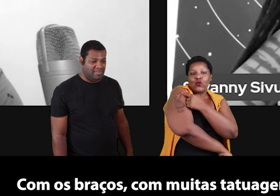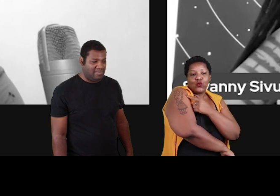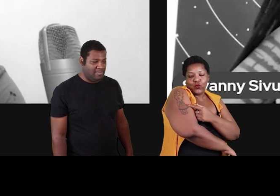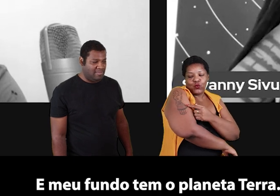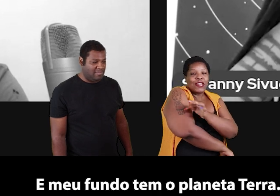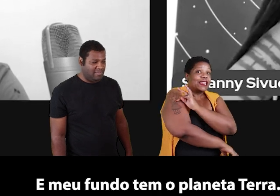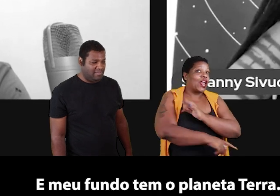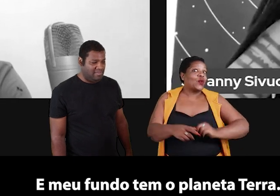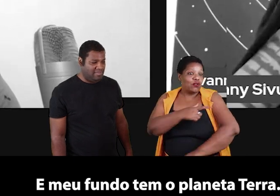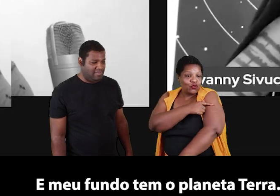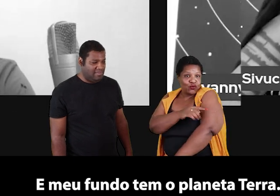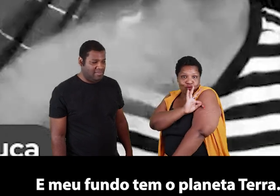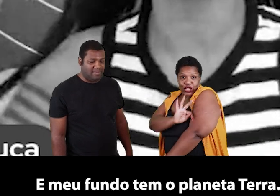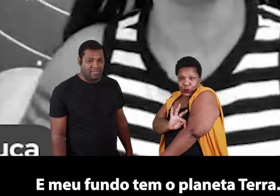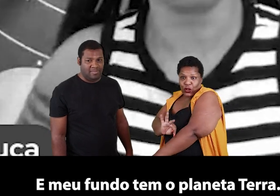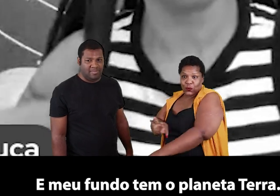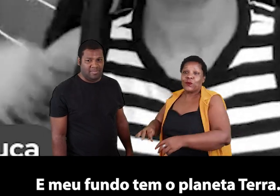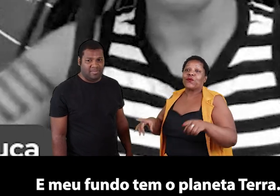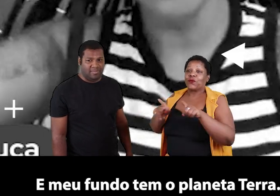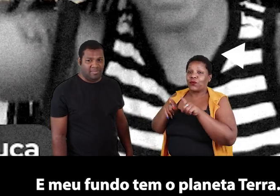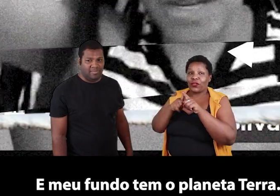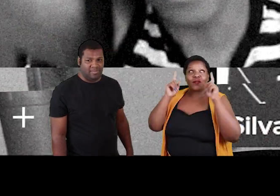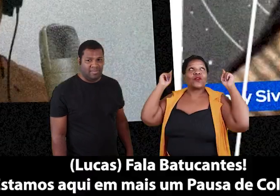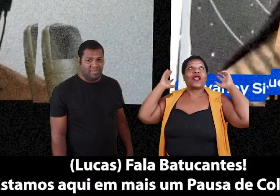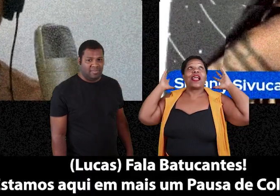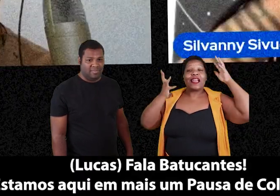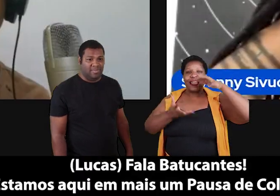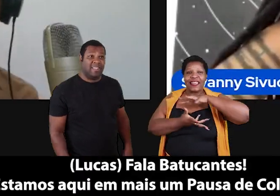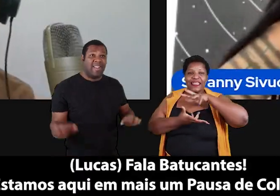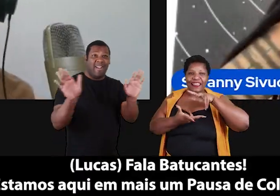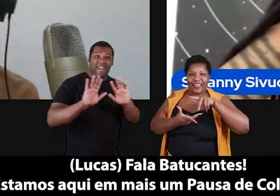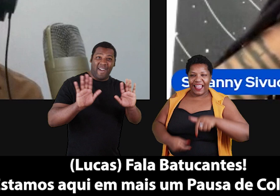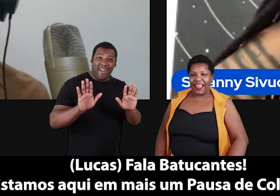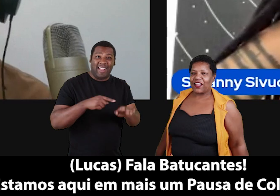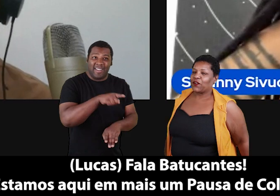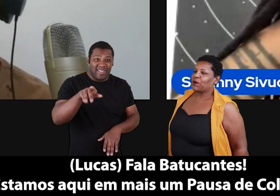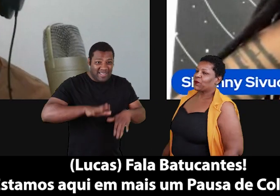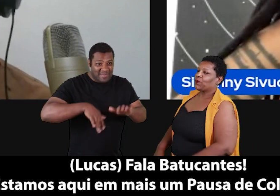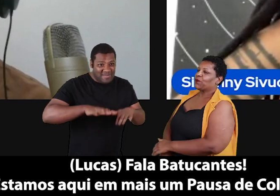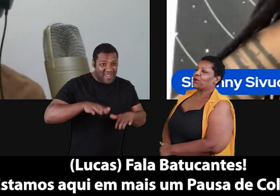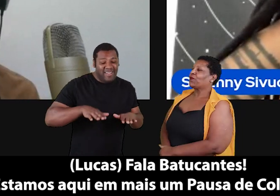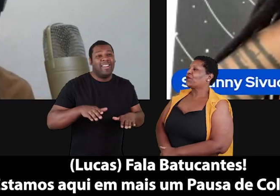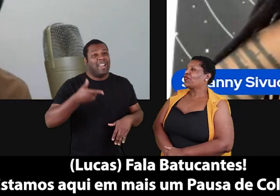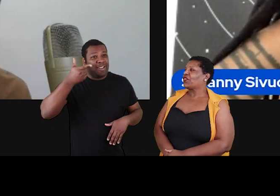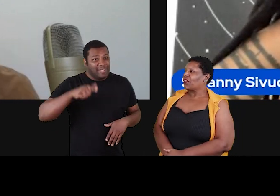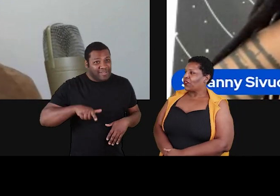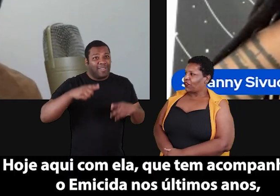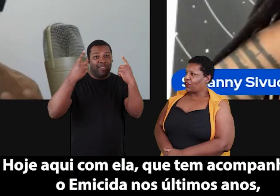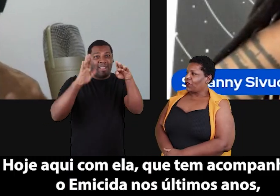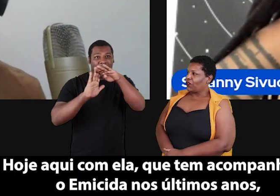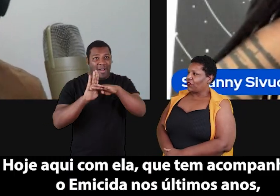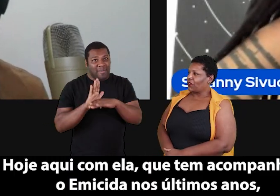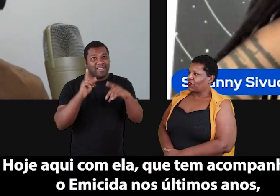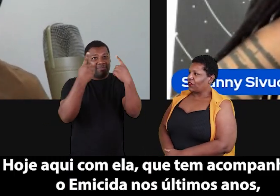tatuagens. E no meu fundo tem o planeta Terra. Fala, Batucantes! Estamos aqui em mais um Pausa de Cocheia.